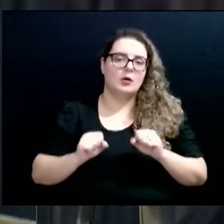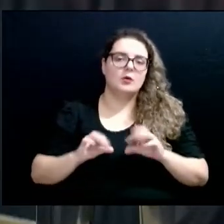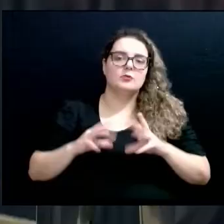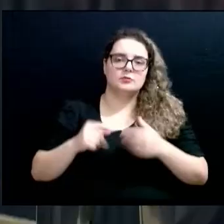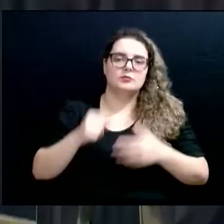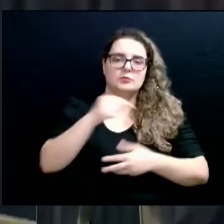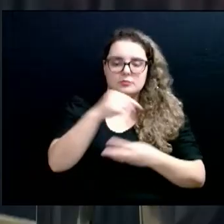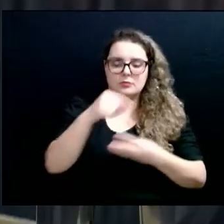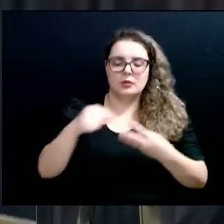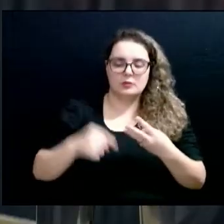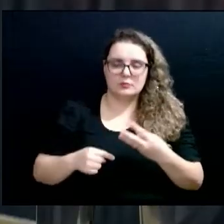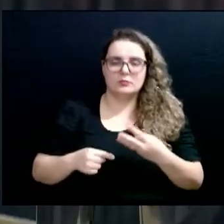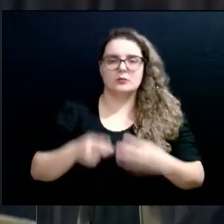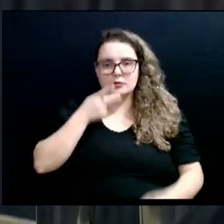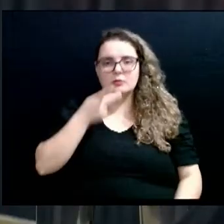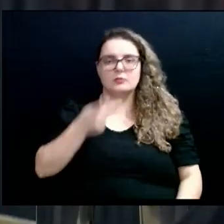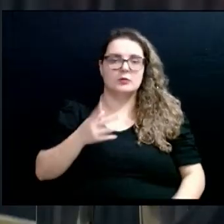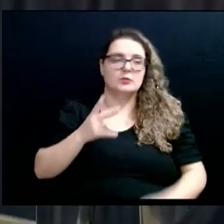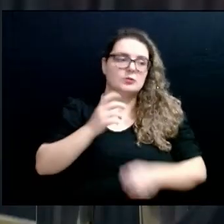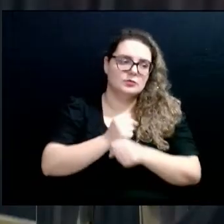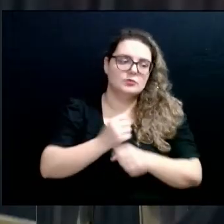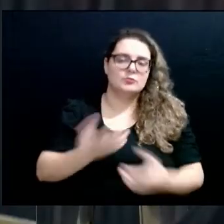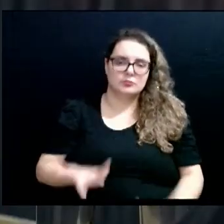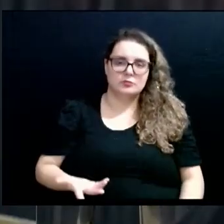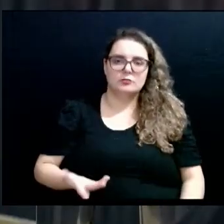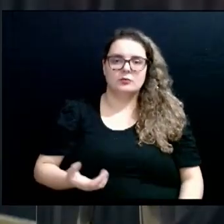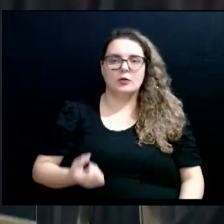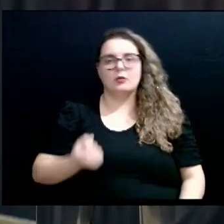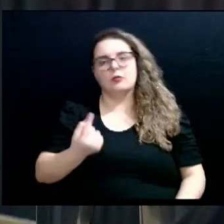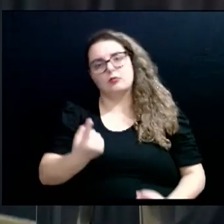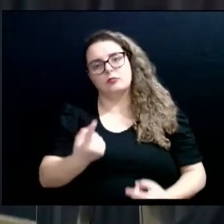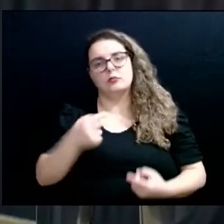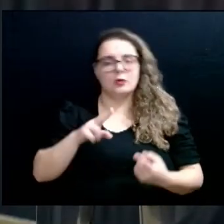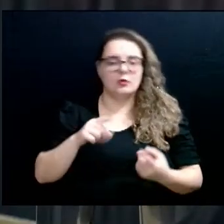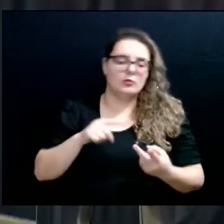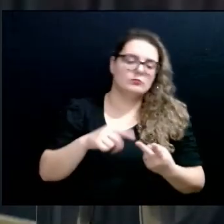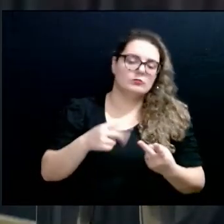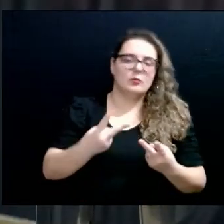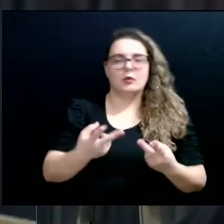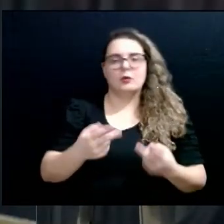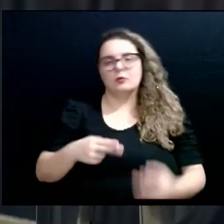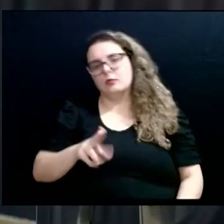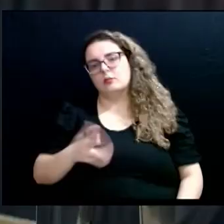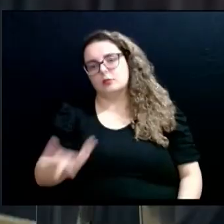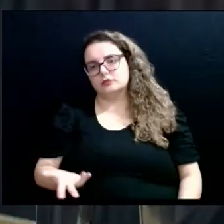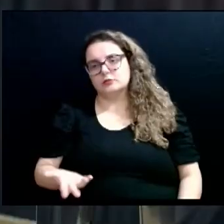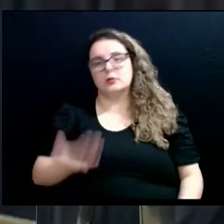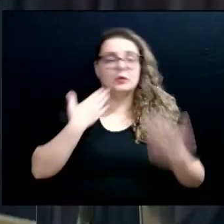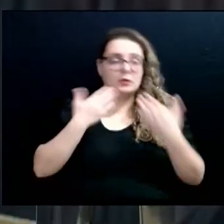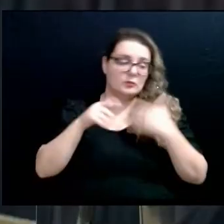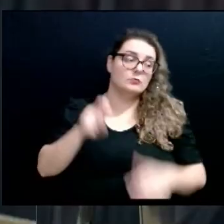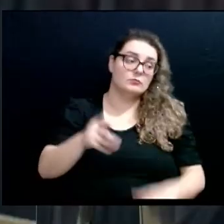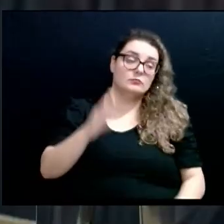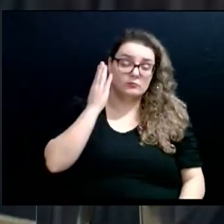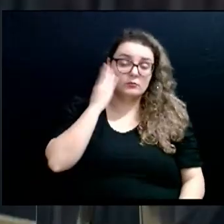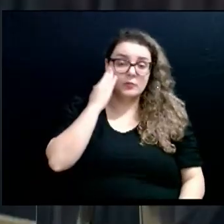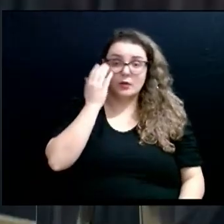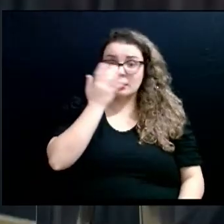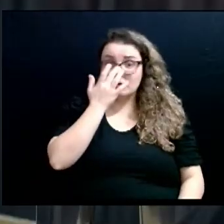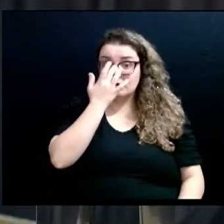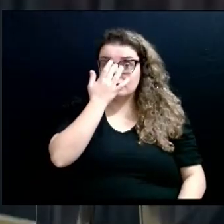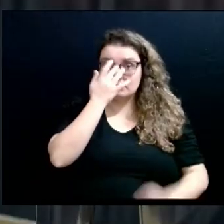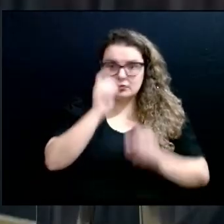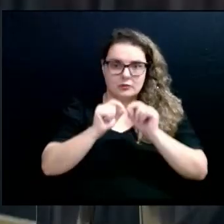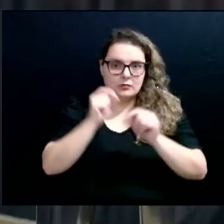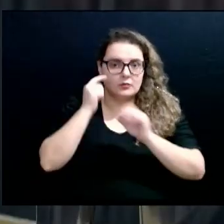que você comentou. A gente tem que conversar com a pessoa e entender, né, o que é que está se passando